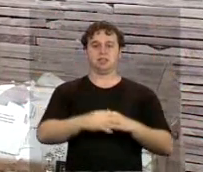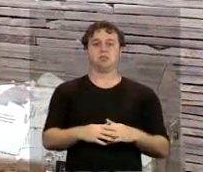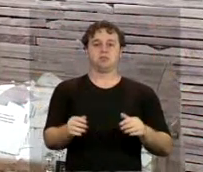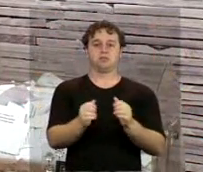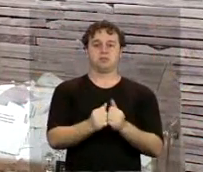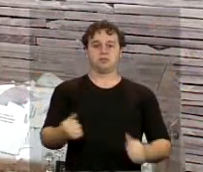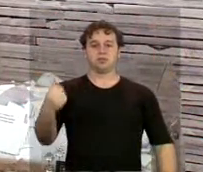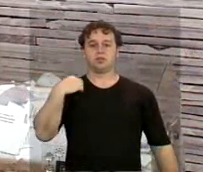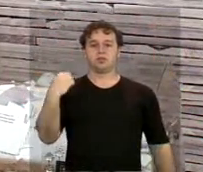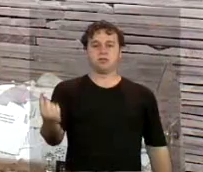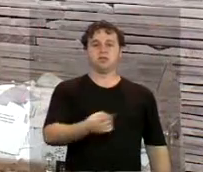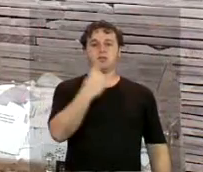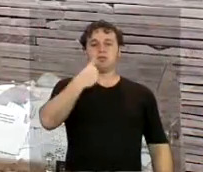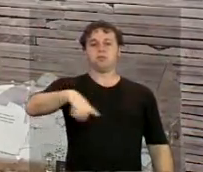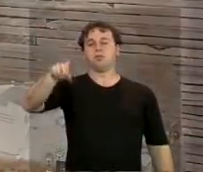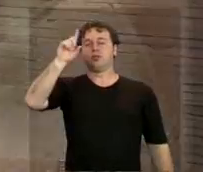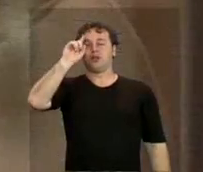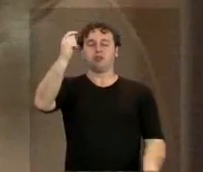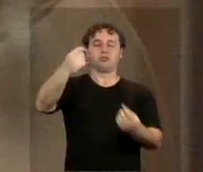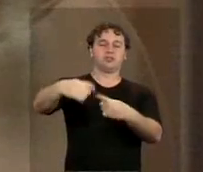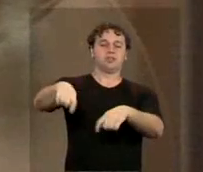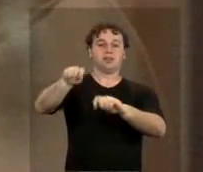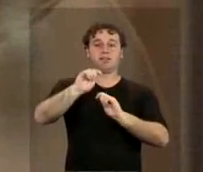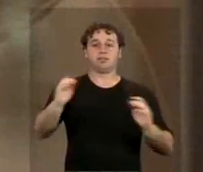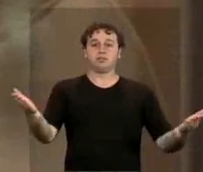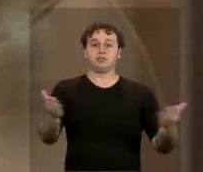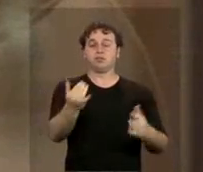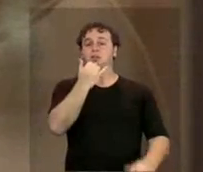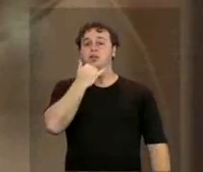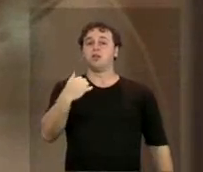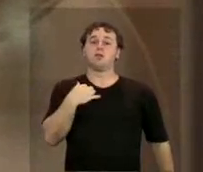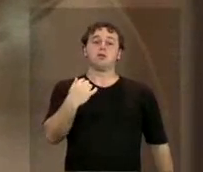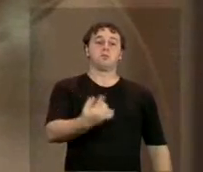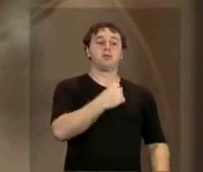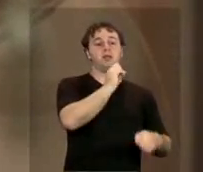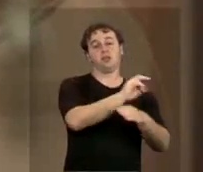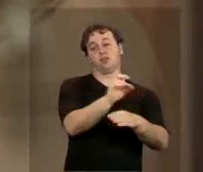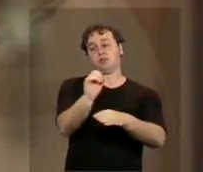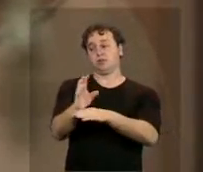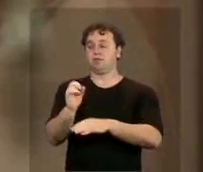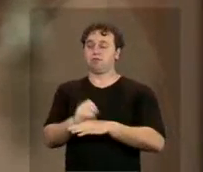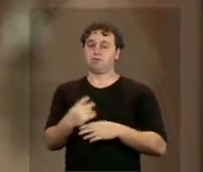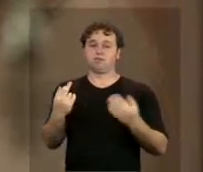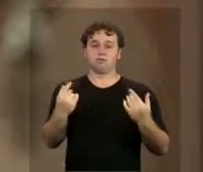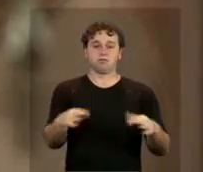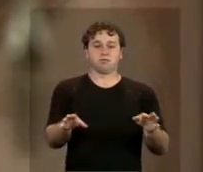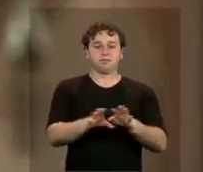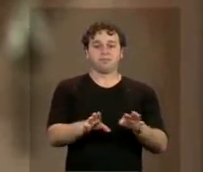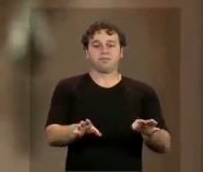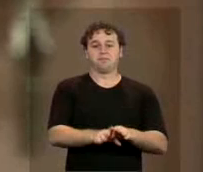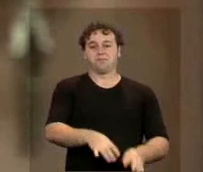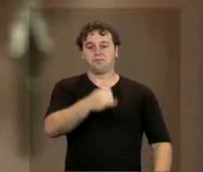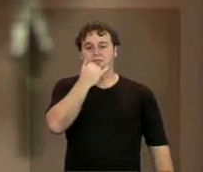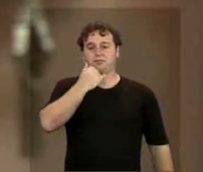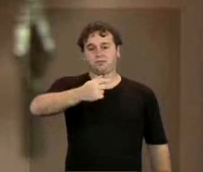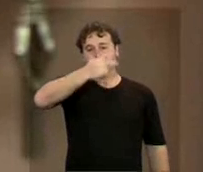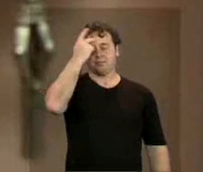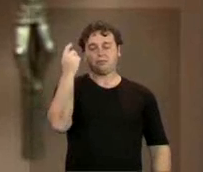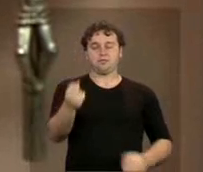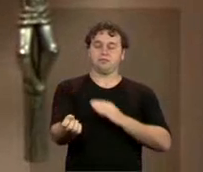na terra como no céu. O pão nosso de cada dia nos dai hoje, perdoai as nossas